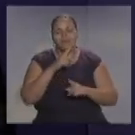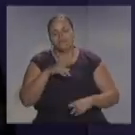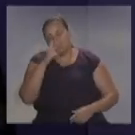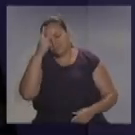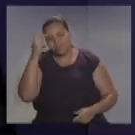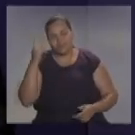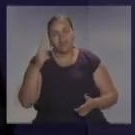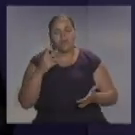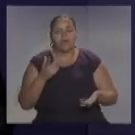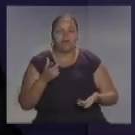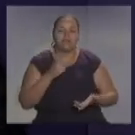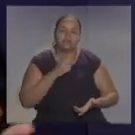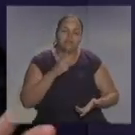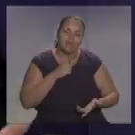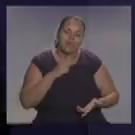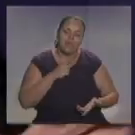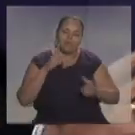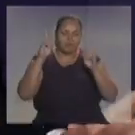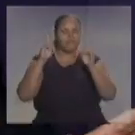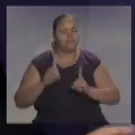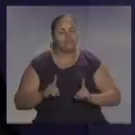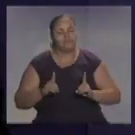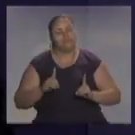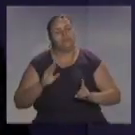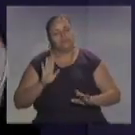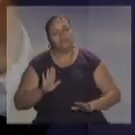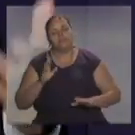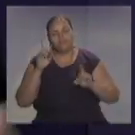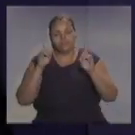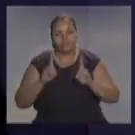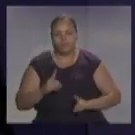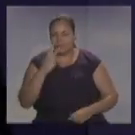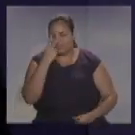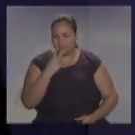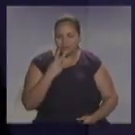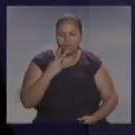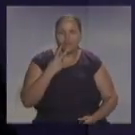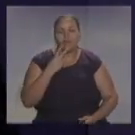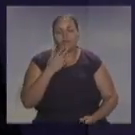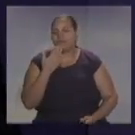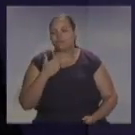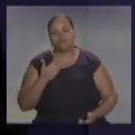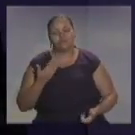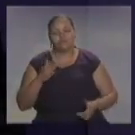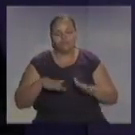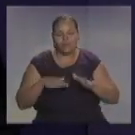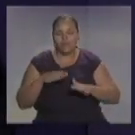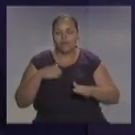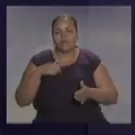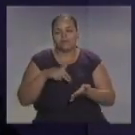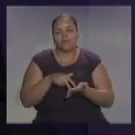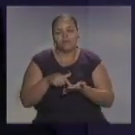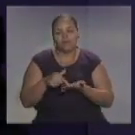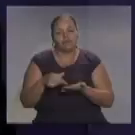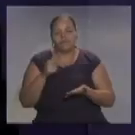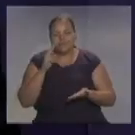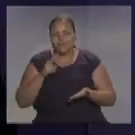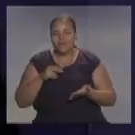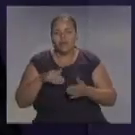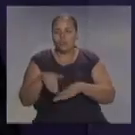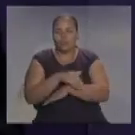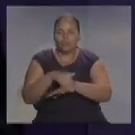quem tem qualquer deficiência, né? Claro, o deficiente visual, a gente não vê o piso tátil, a gente encontra